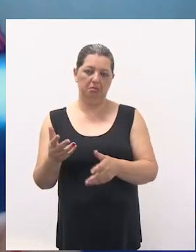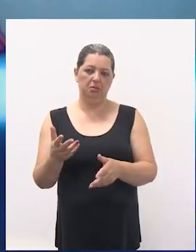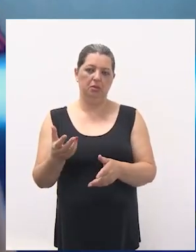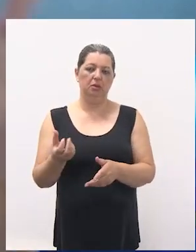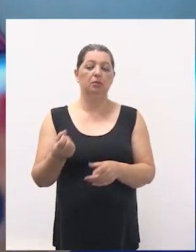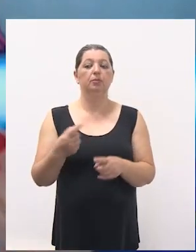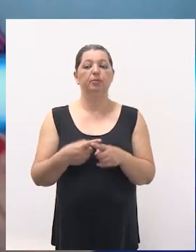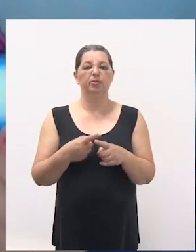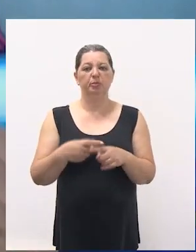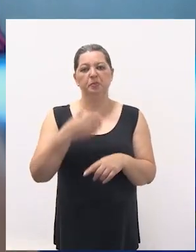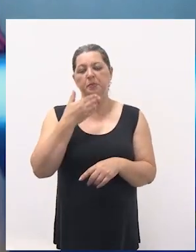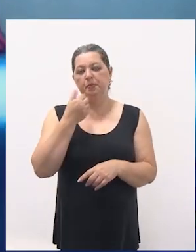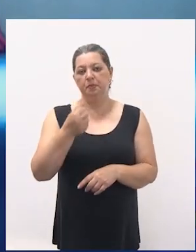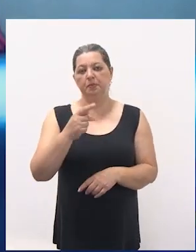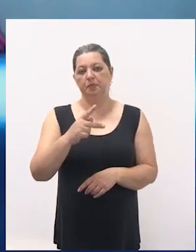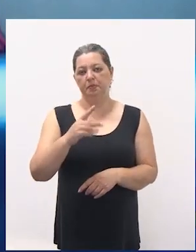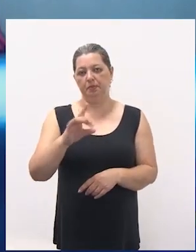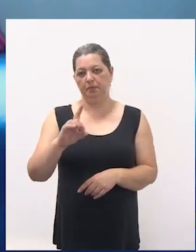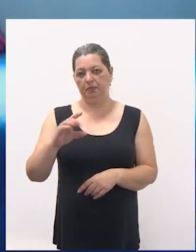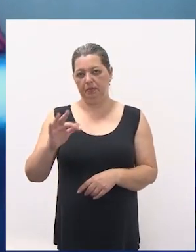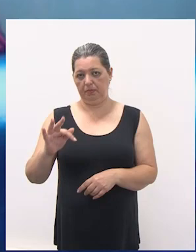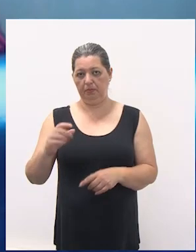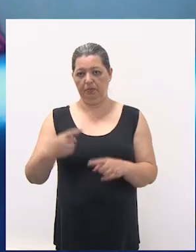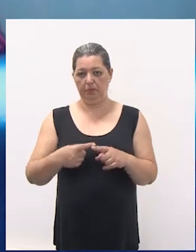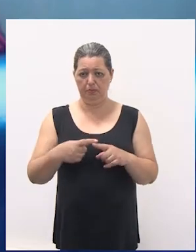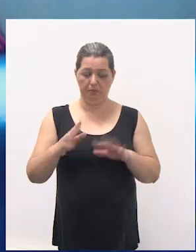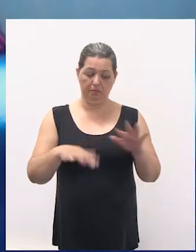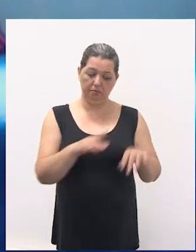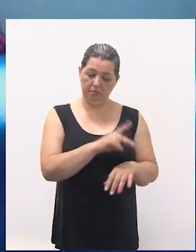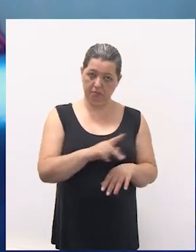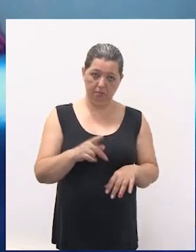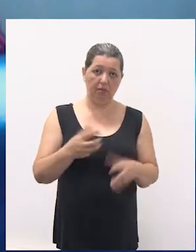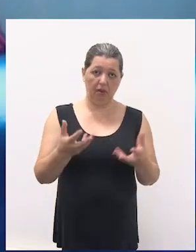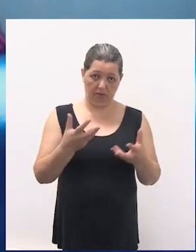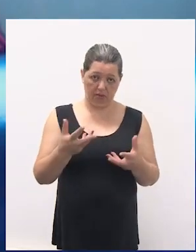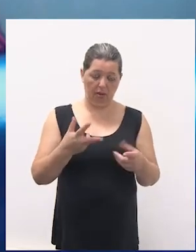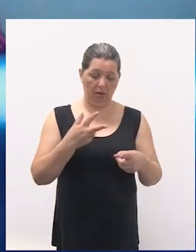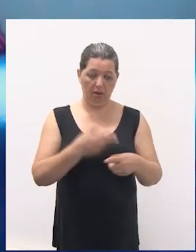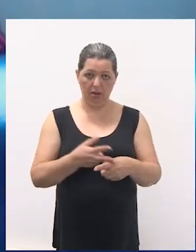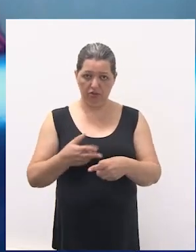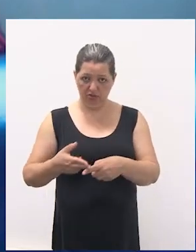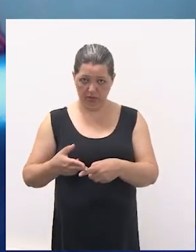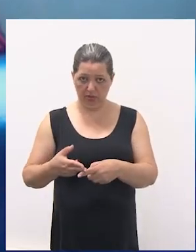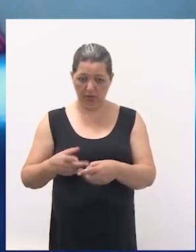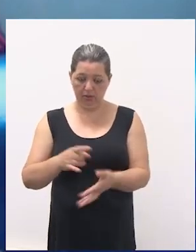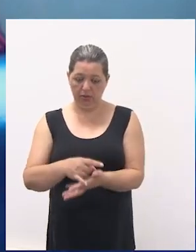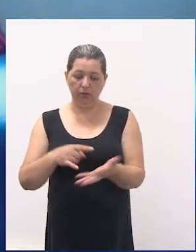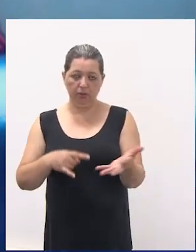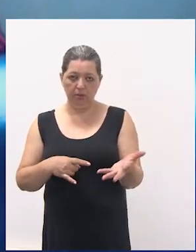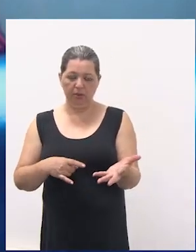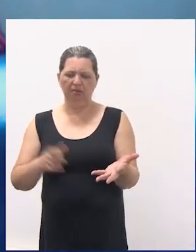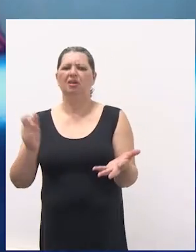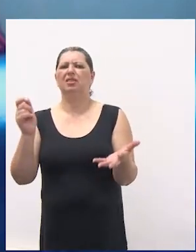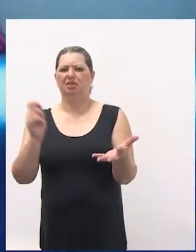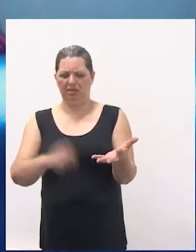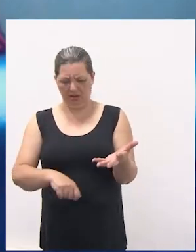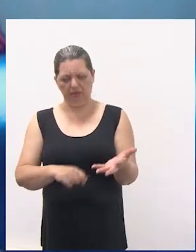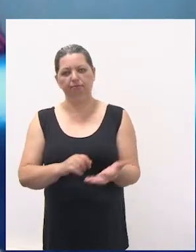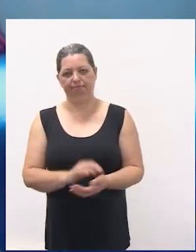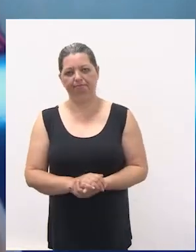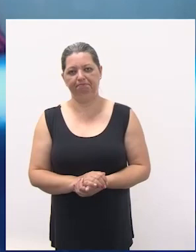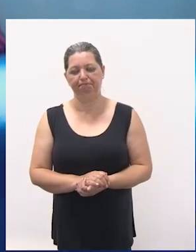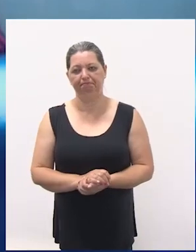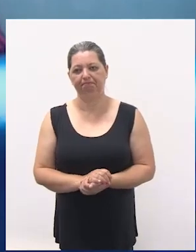PDF. Por quê? Porque você, professor, se quiser editar alguma coisa nesse documento, você pode editar.